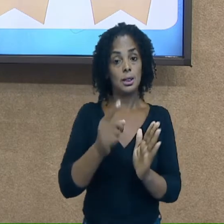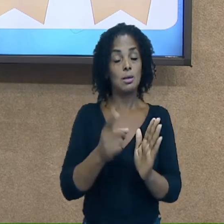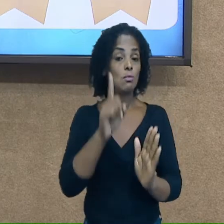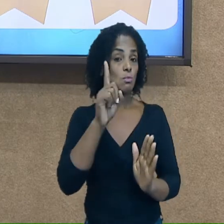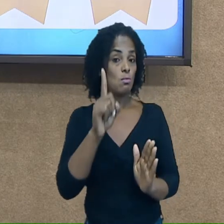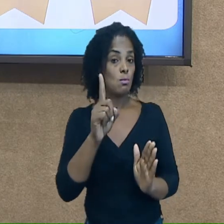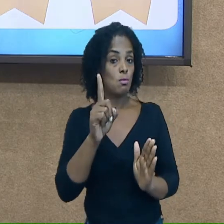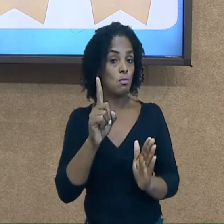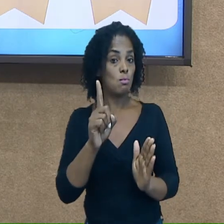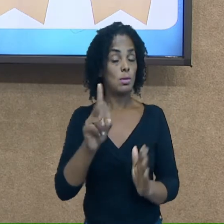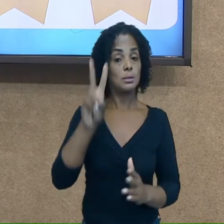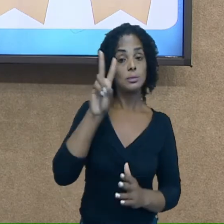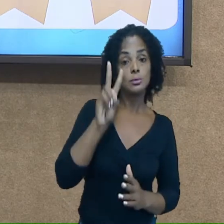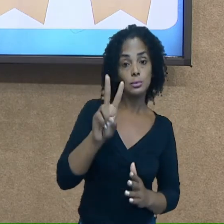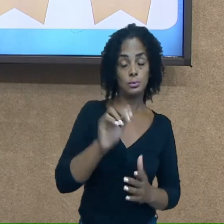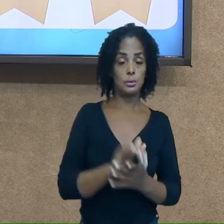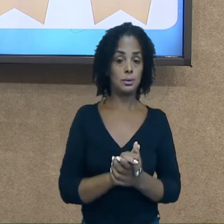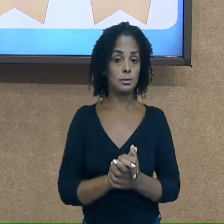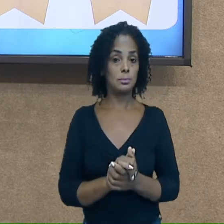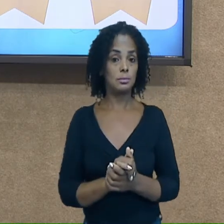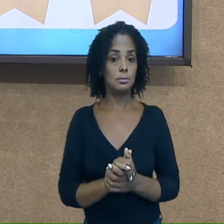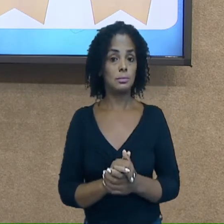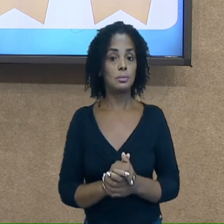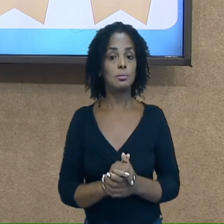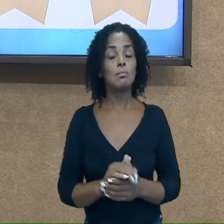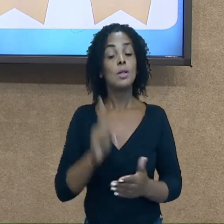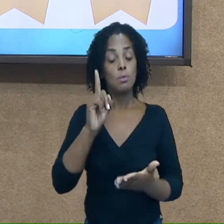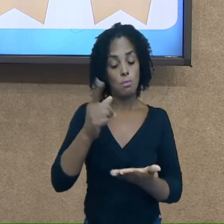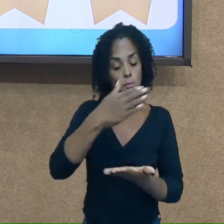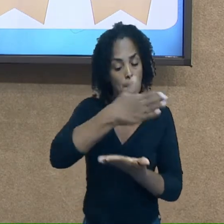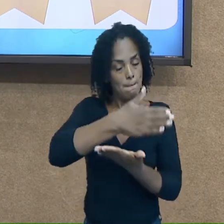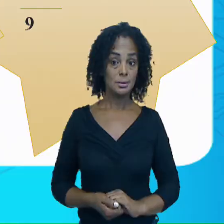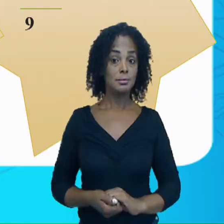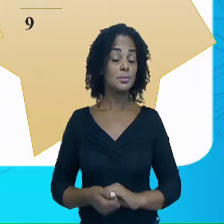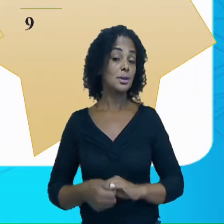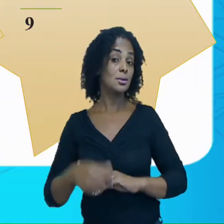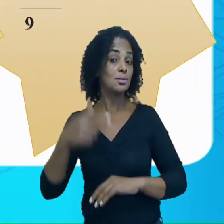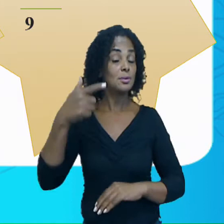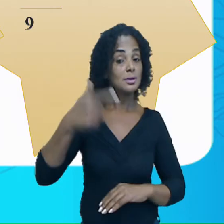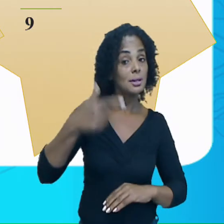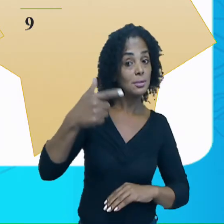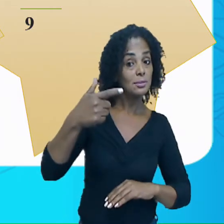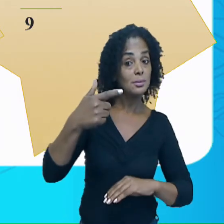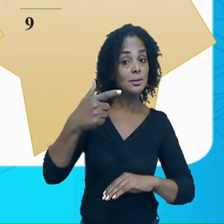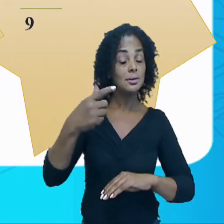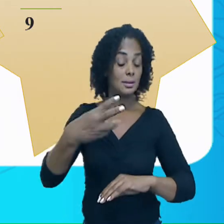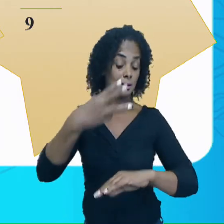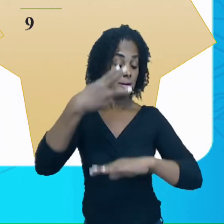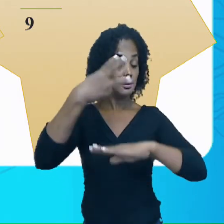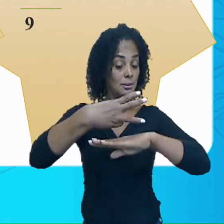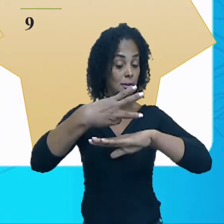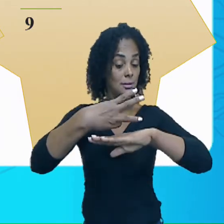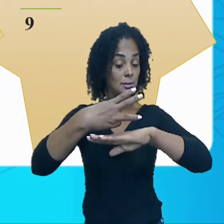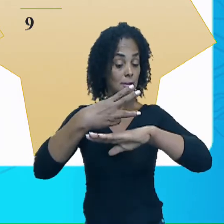parte de duas. Por isso, 1 meio, ok? O segundo aqui,